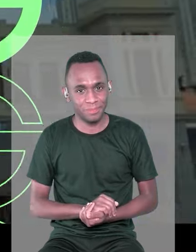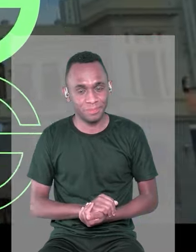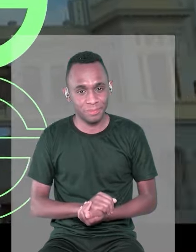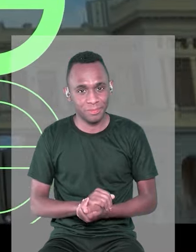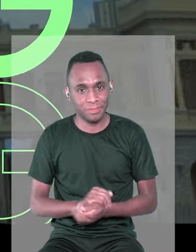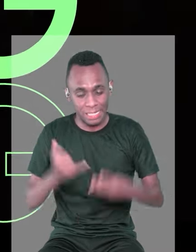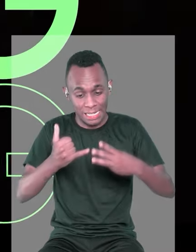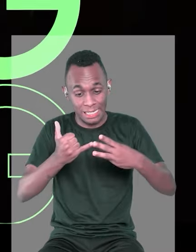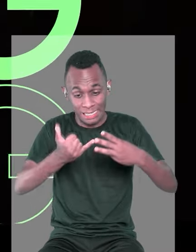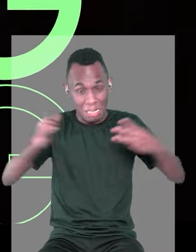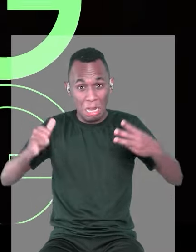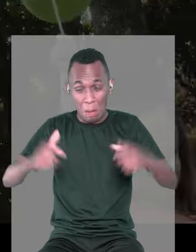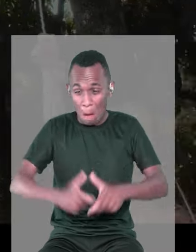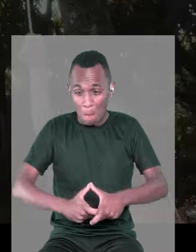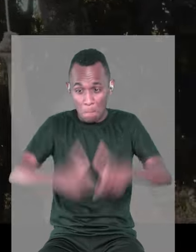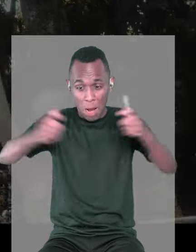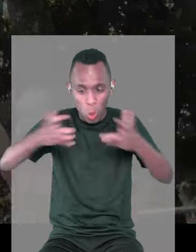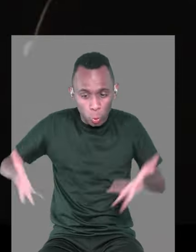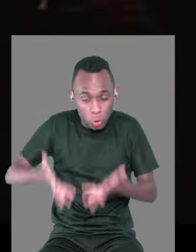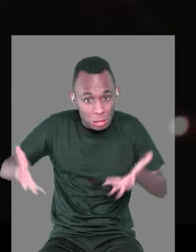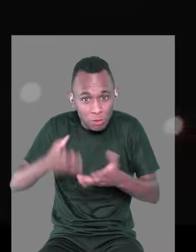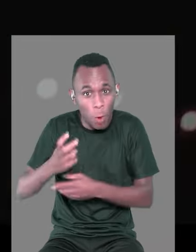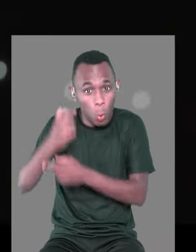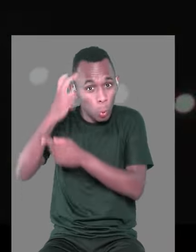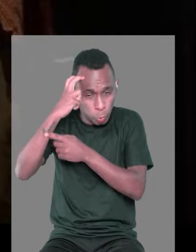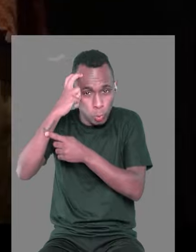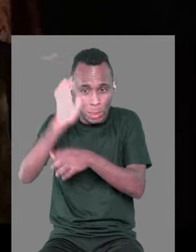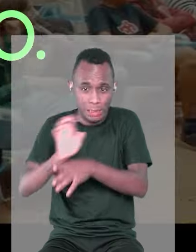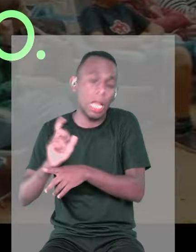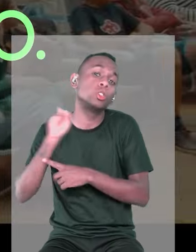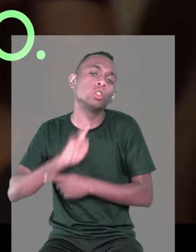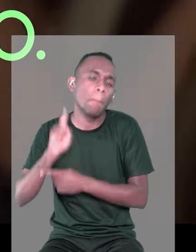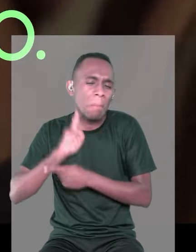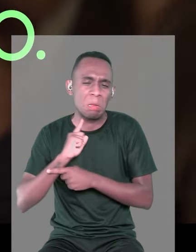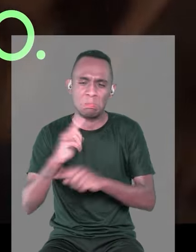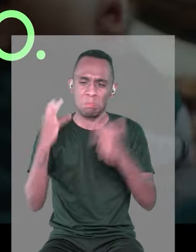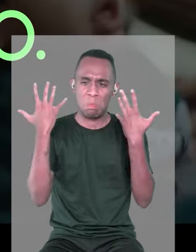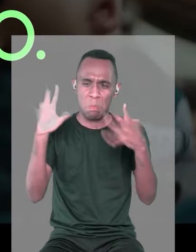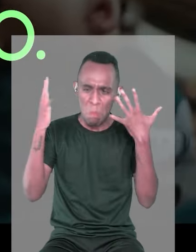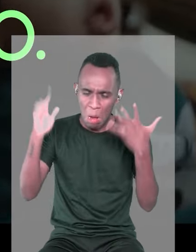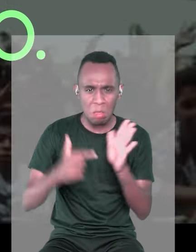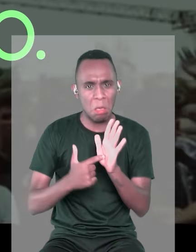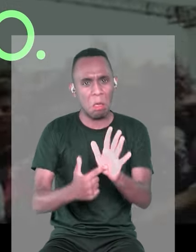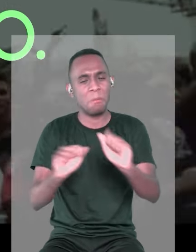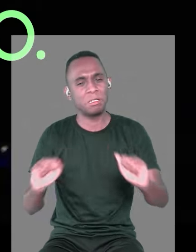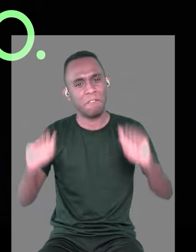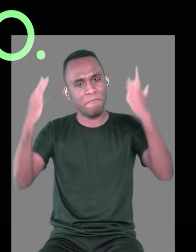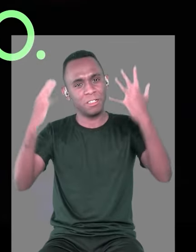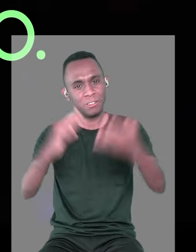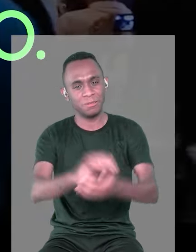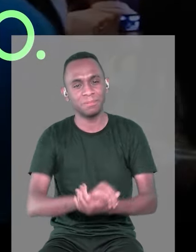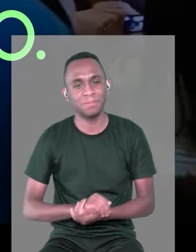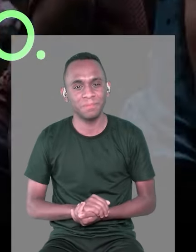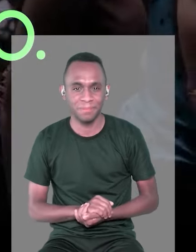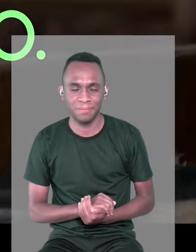A CEMIG, maior incentivadora da cultura de Minas, aplaude de pé este espetáculo.